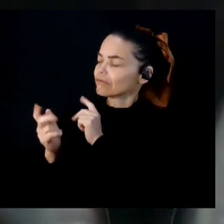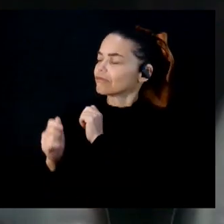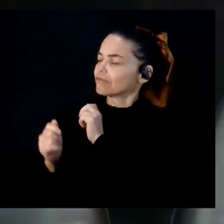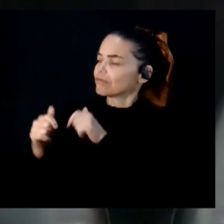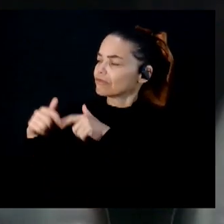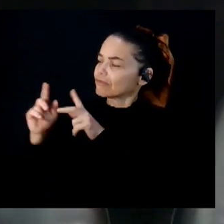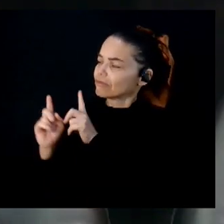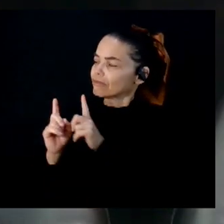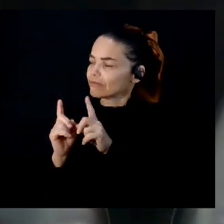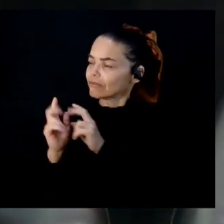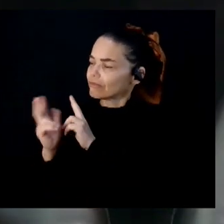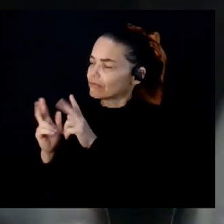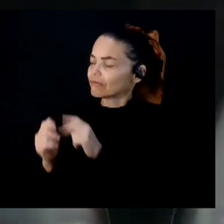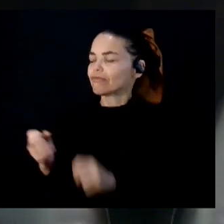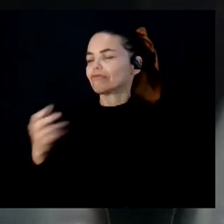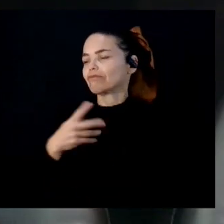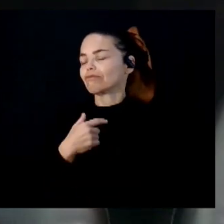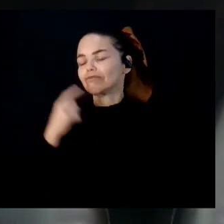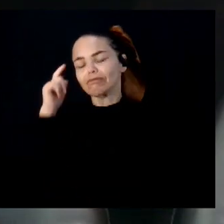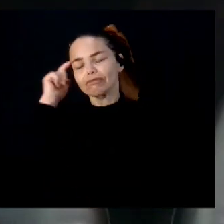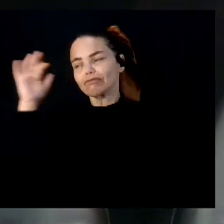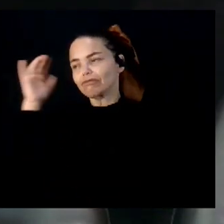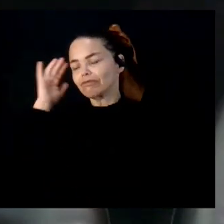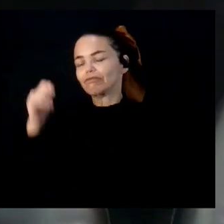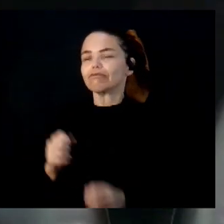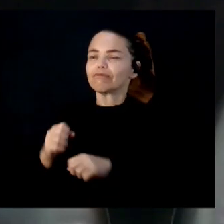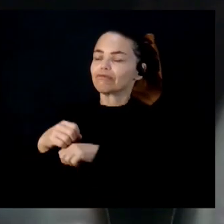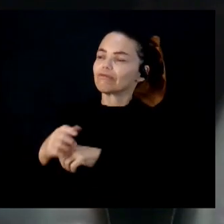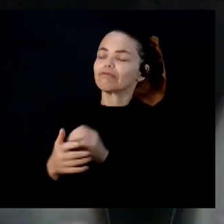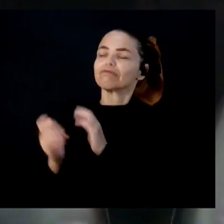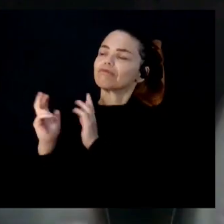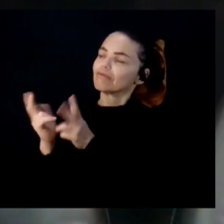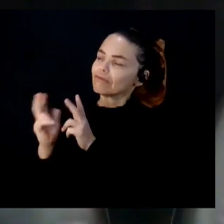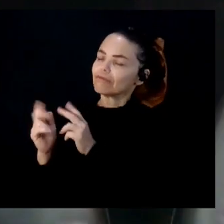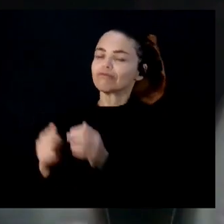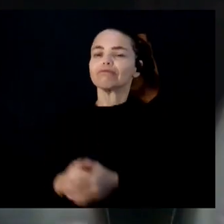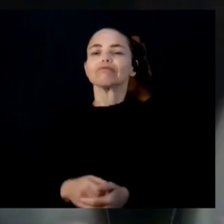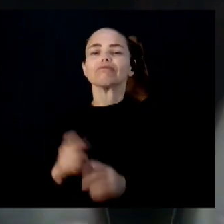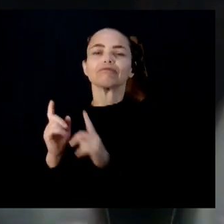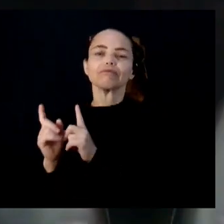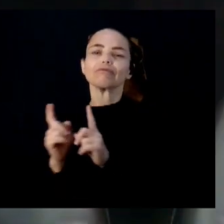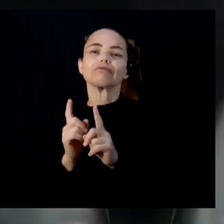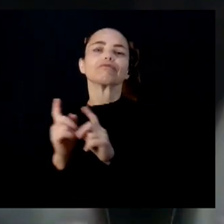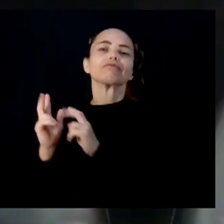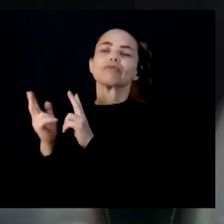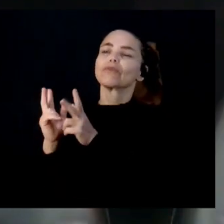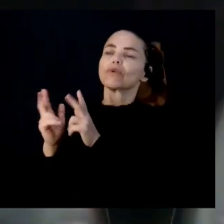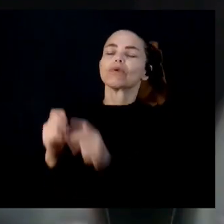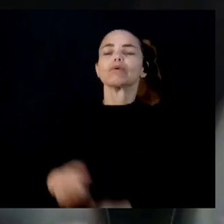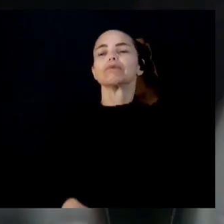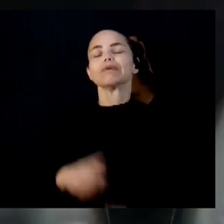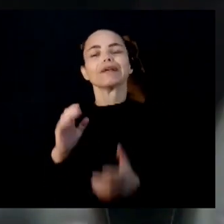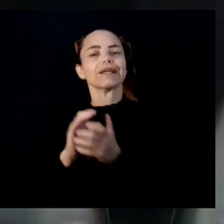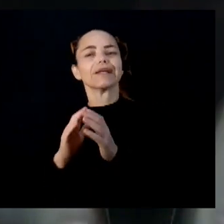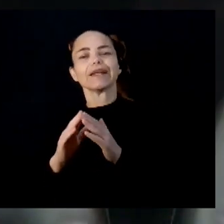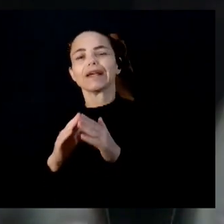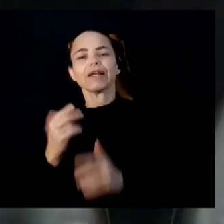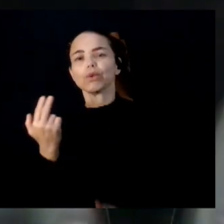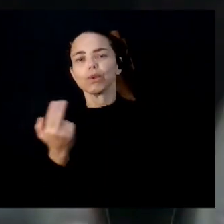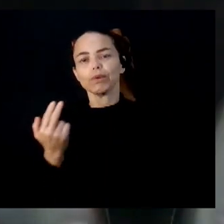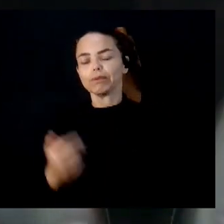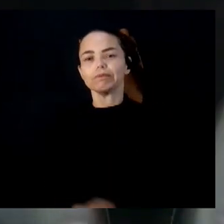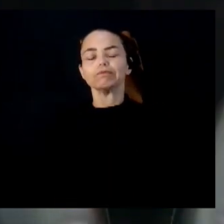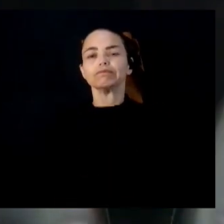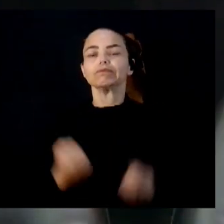novos desejos, novos valores, né? Alguma situação que às vezes em casa não cabe aquele assunto, mas que no esporte,